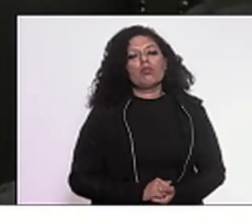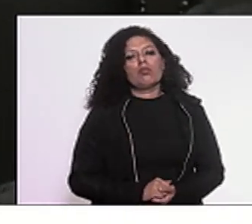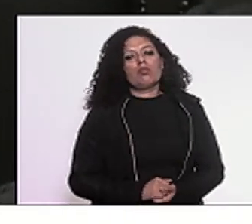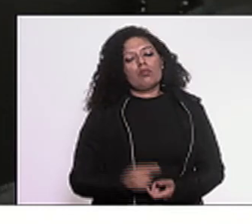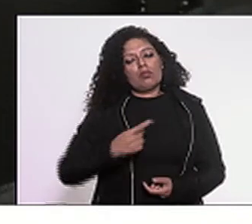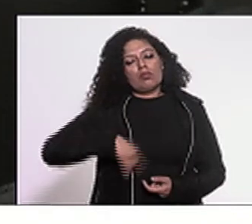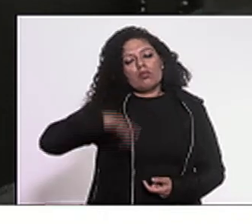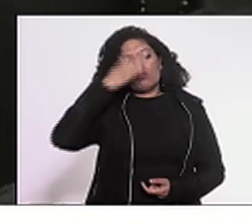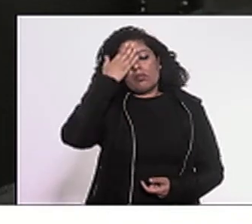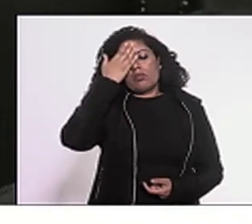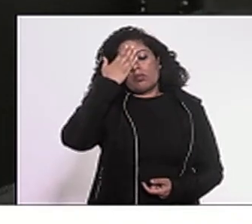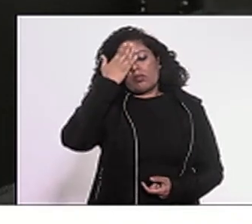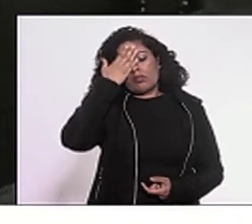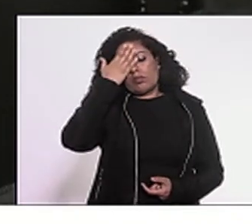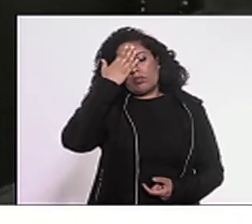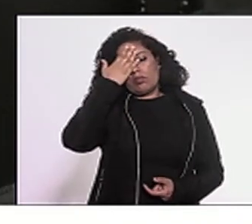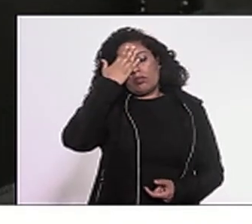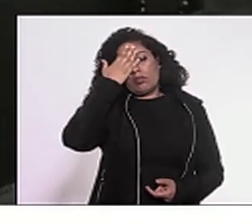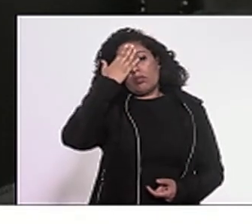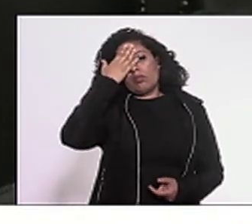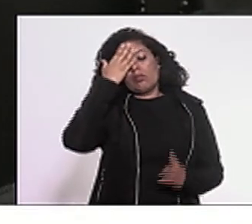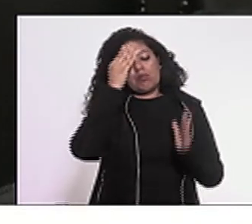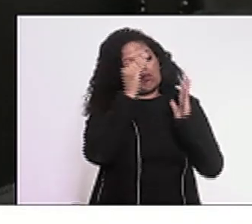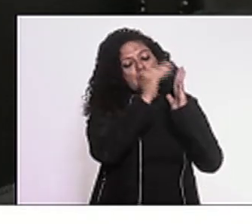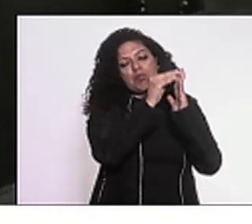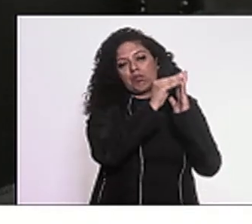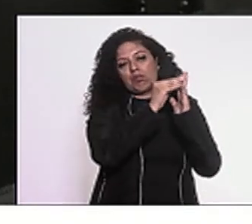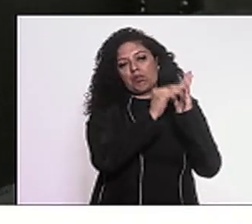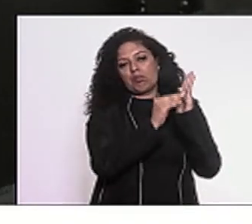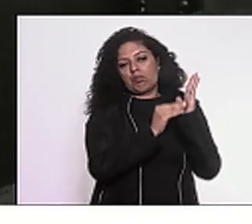Nós sabemos que esse rol, né,